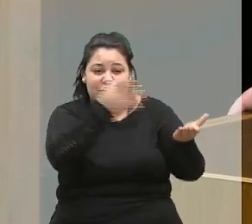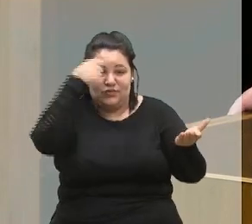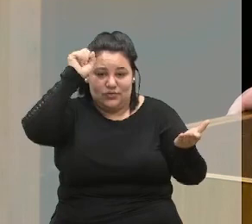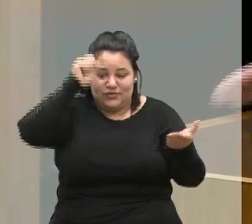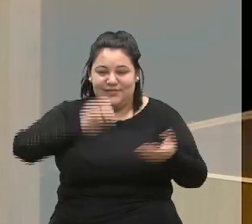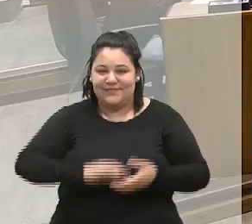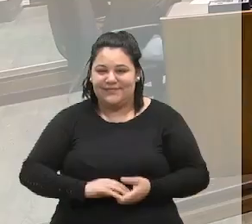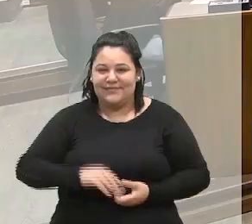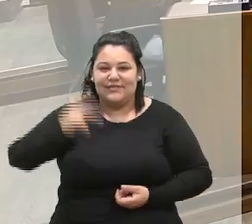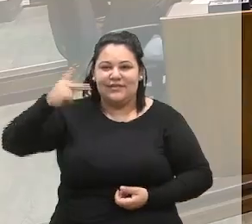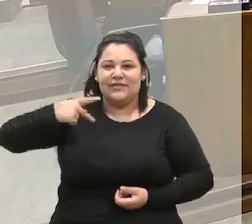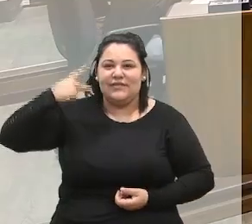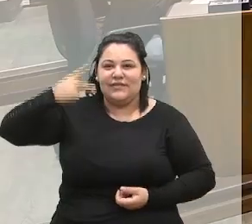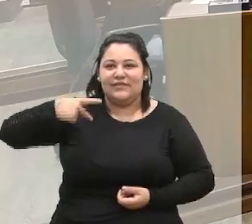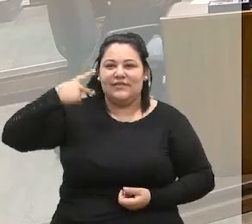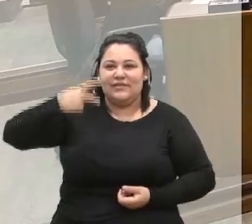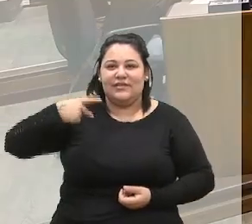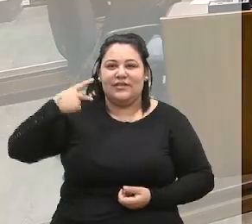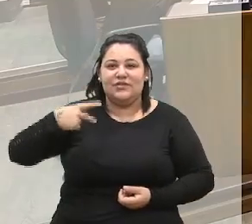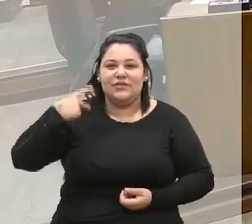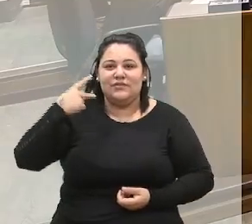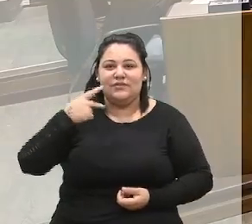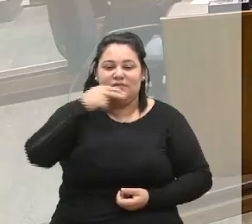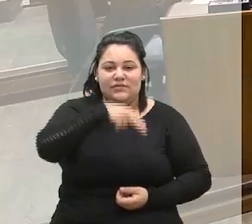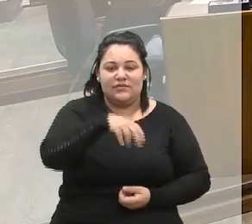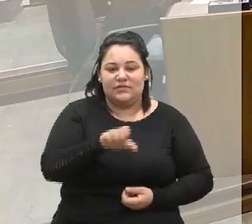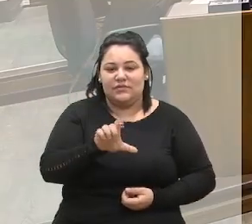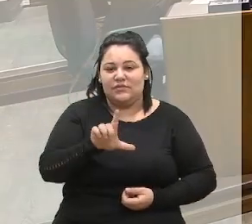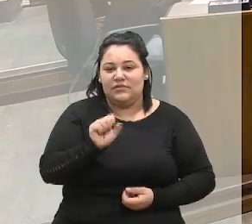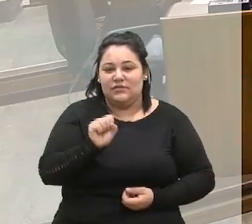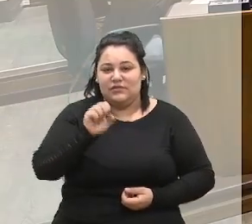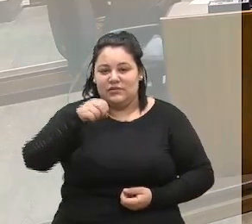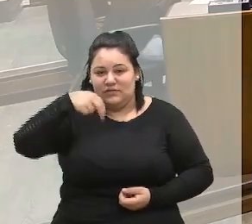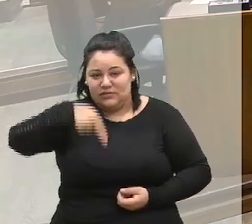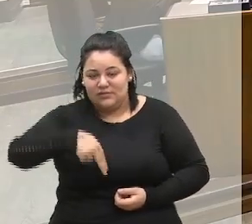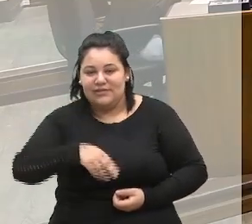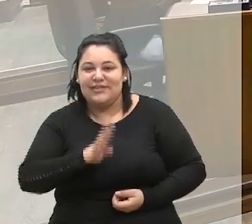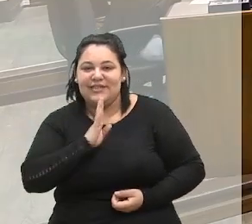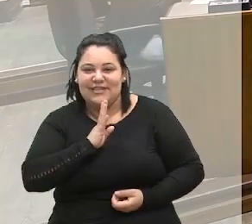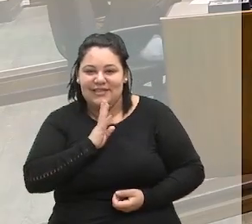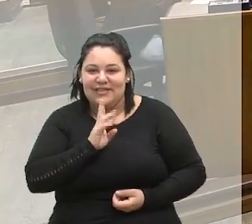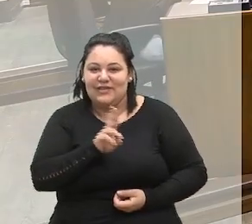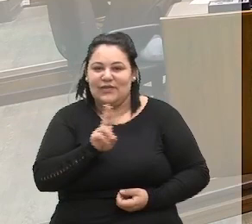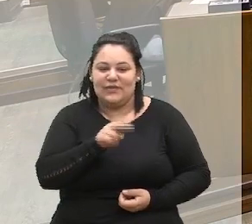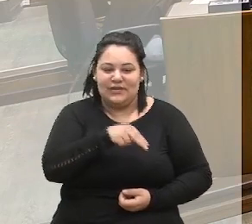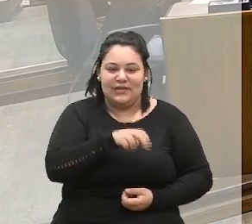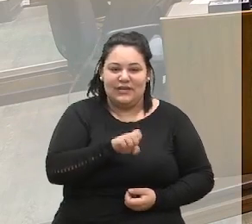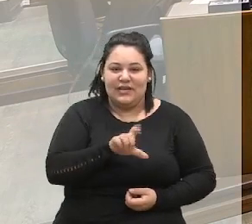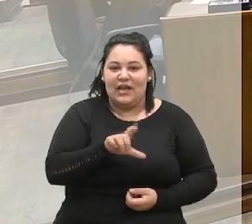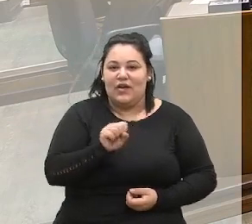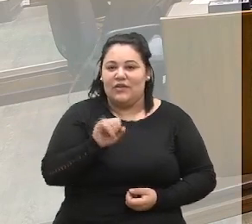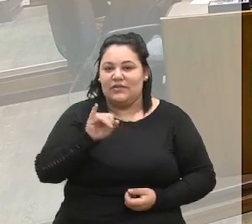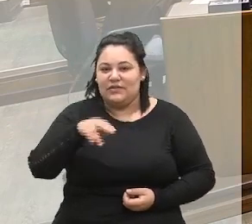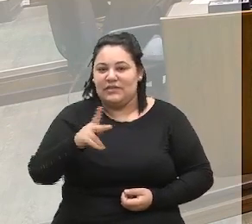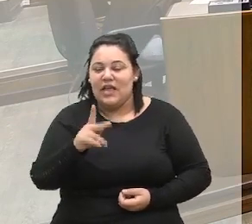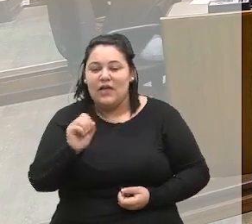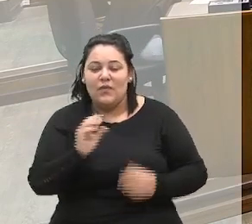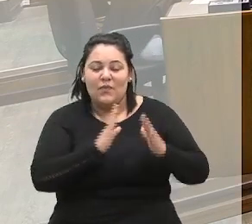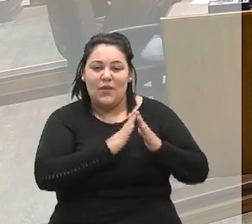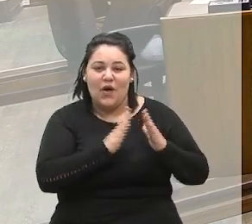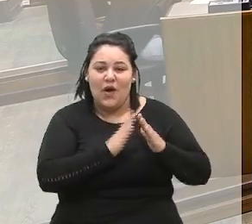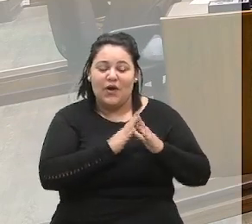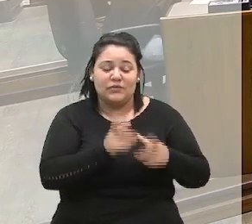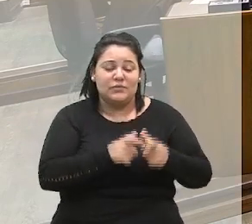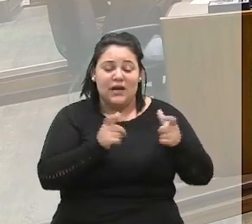Obrigado, vereador Nelson Acioli, conhecido por Nelson da Locadora, que reside num dos